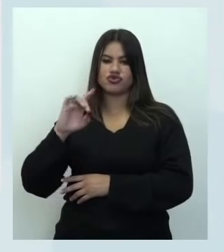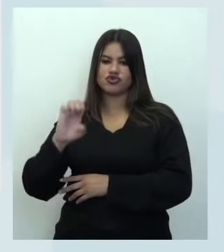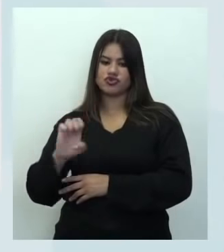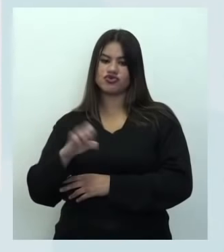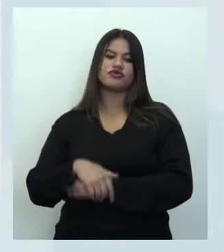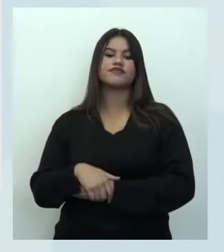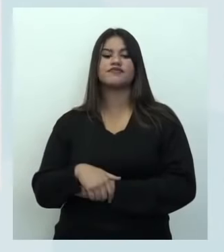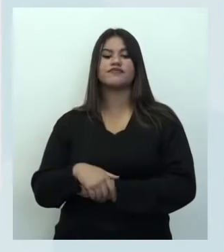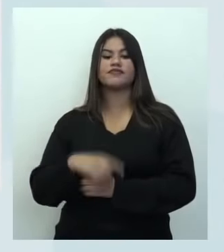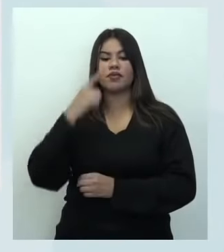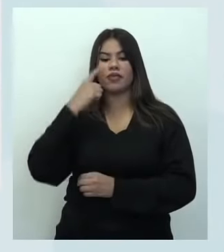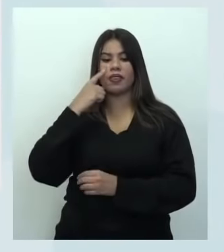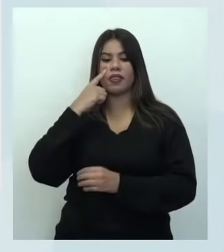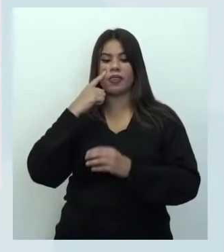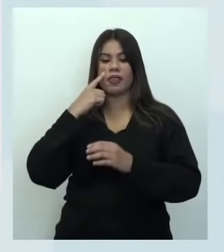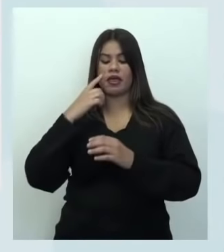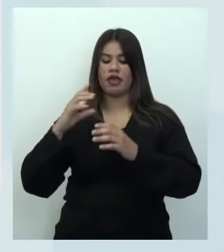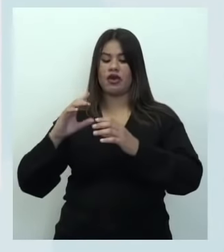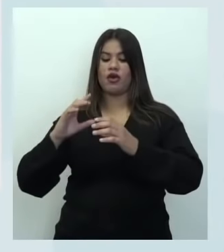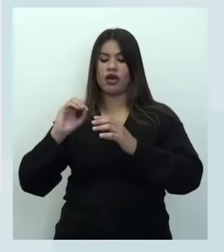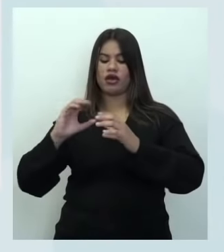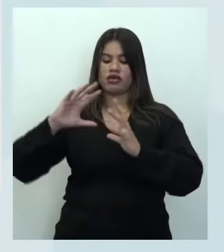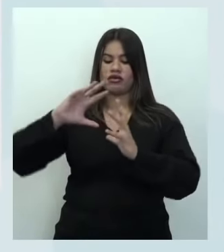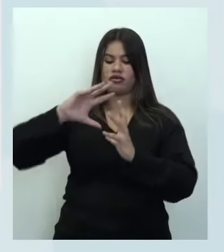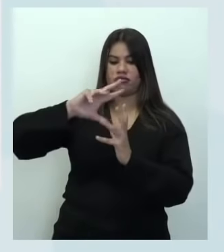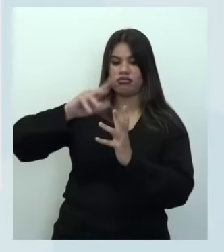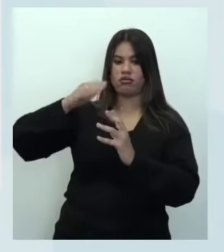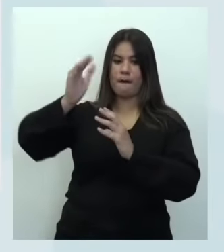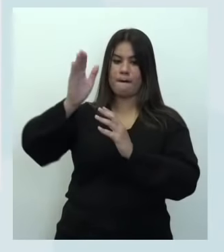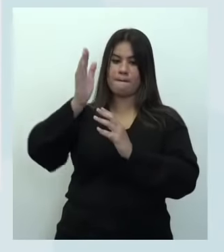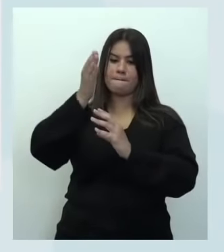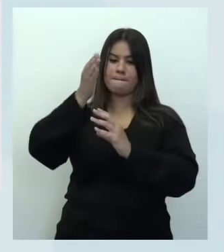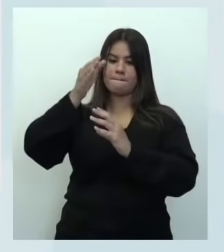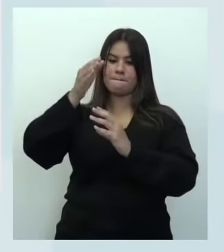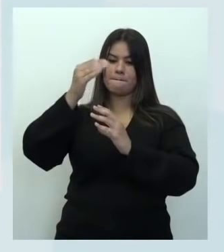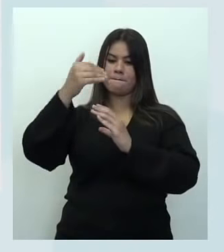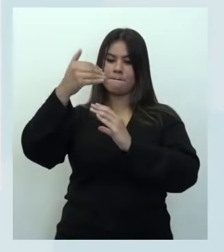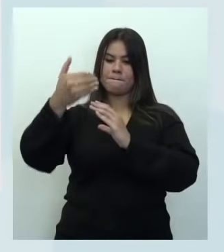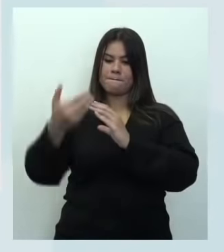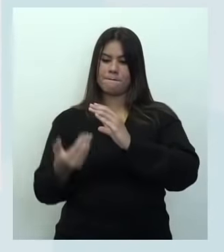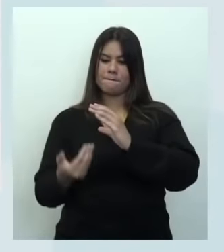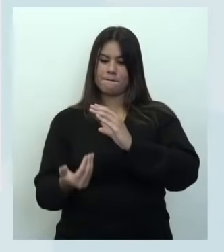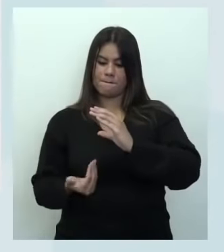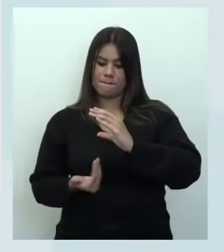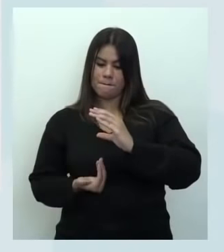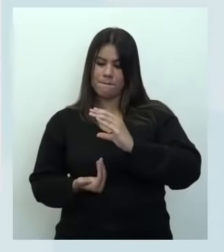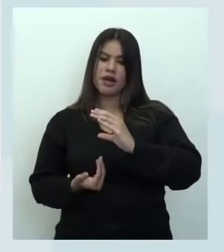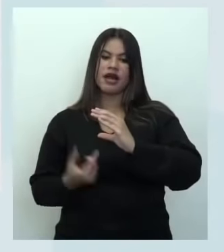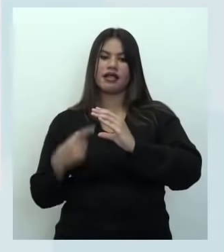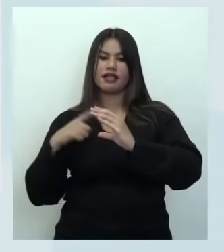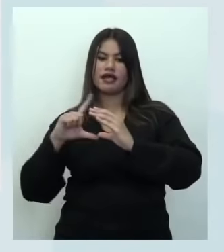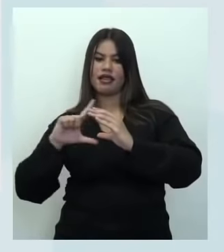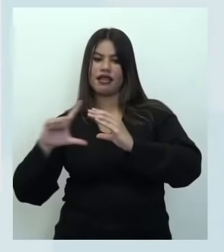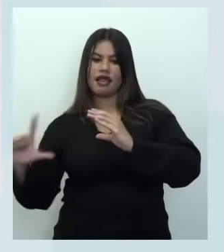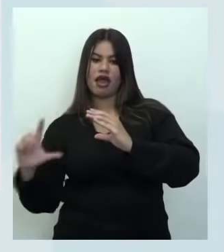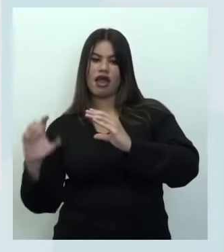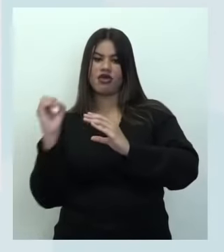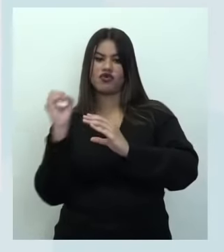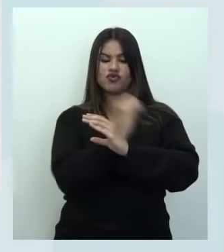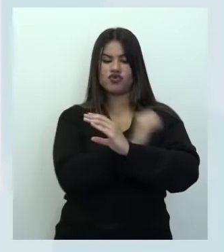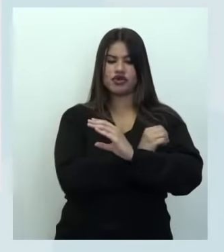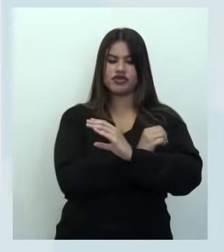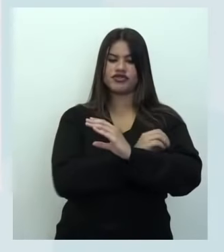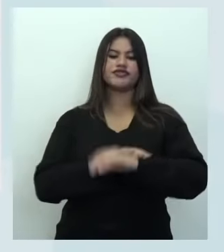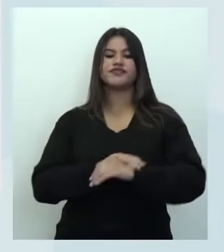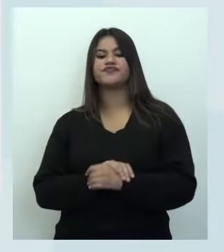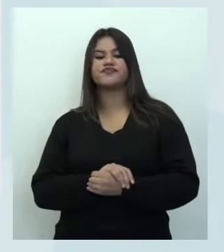de Greenwich, que ele divide aí, né, o planeta em porção leste e porção oeste. E agora vai